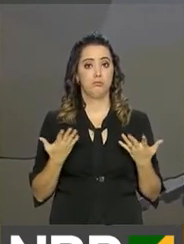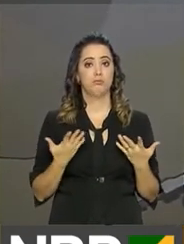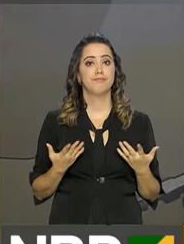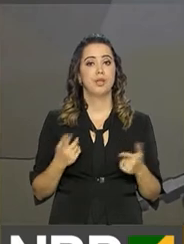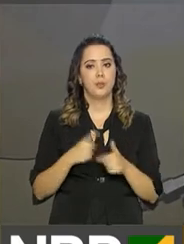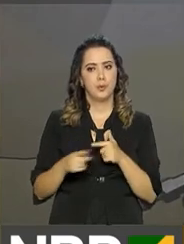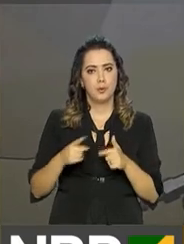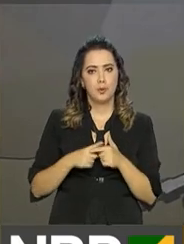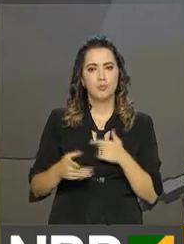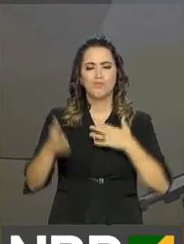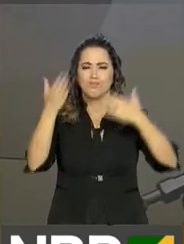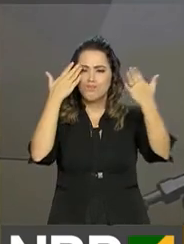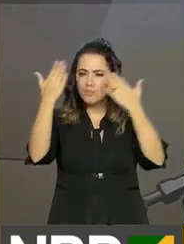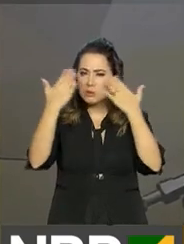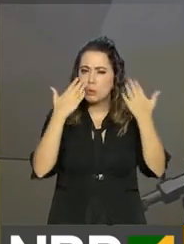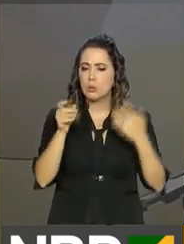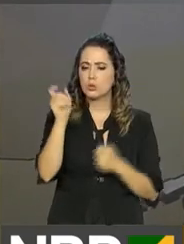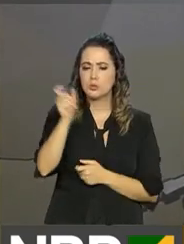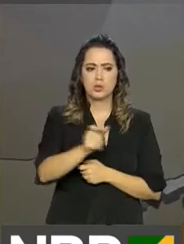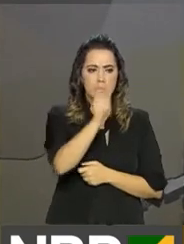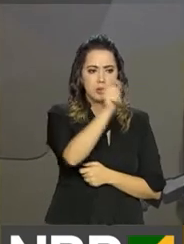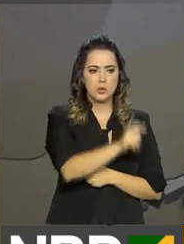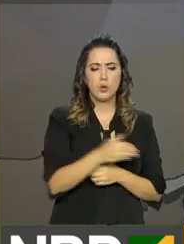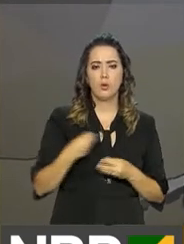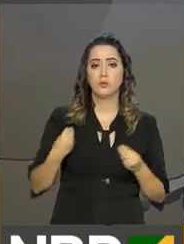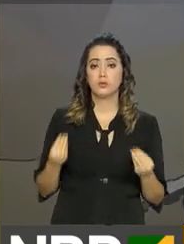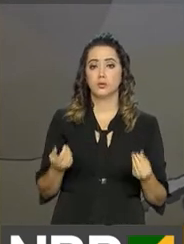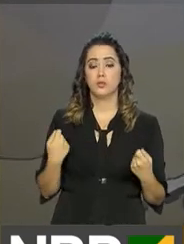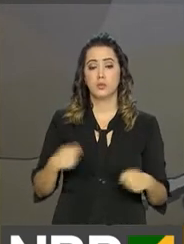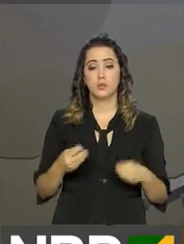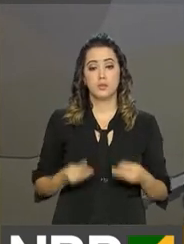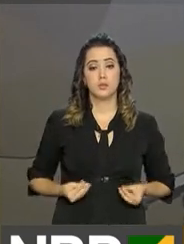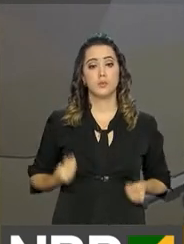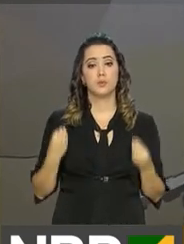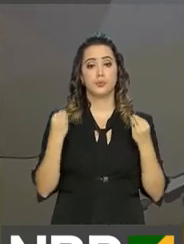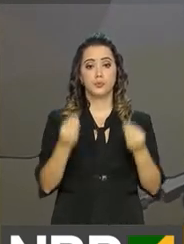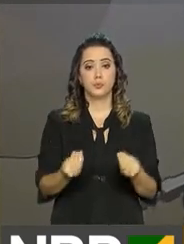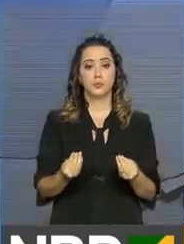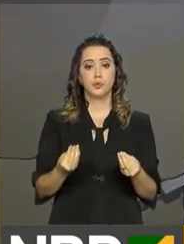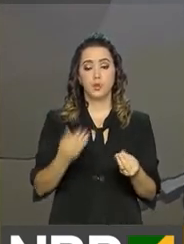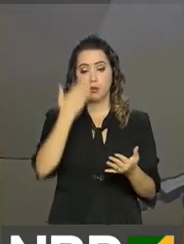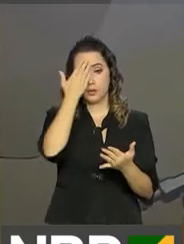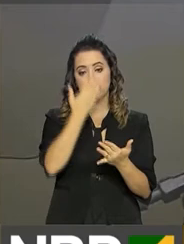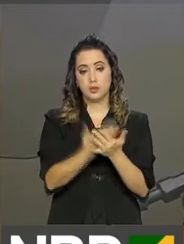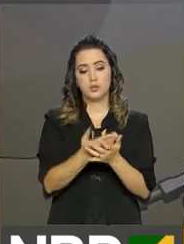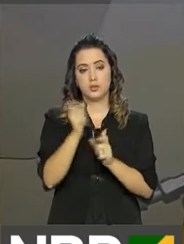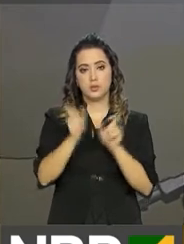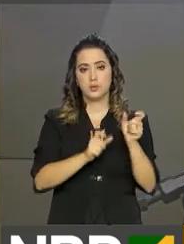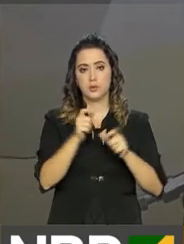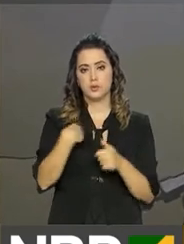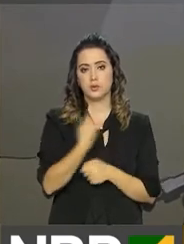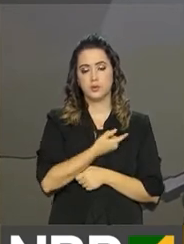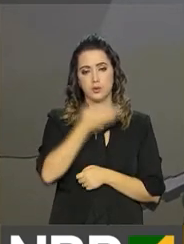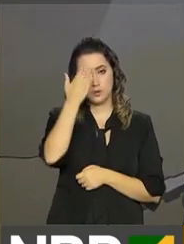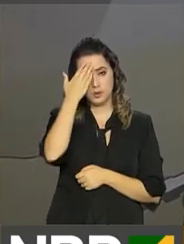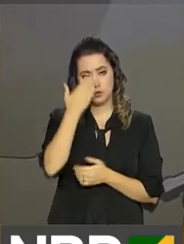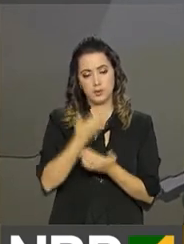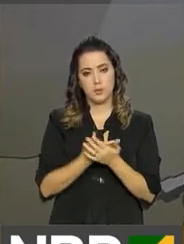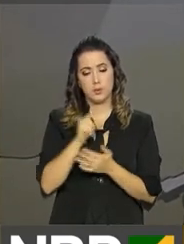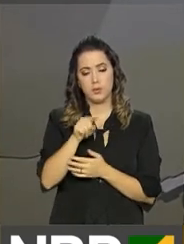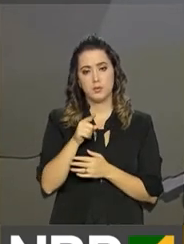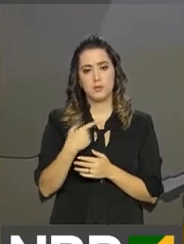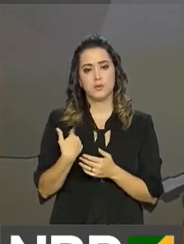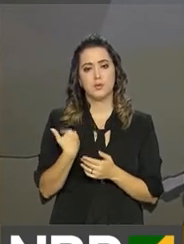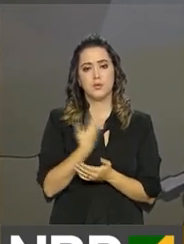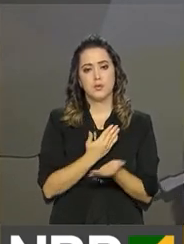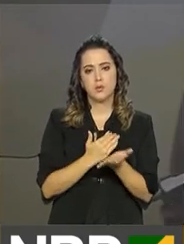abala até psicologicamente as pessoas, né? Então, nós precisamos devolver esse otimismo. E como nós temos ciência e consciência de que ainda